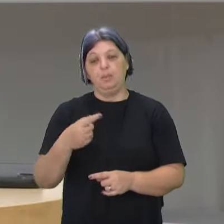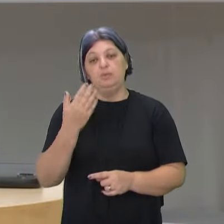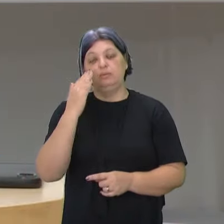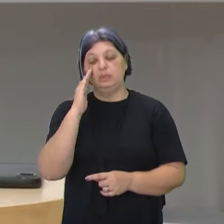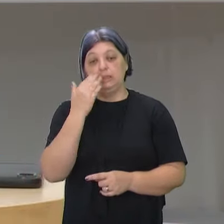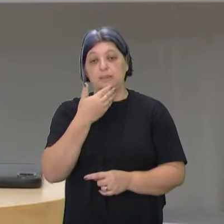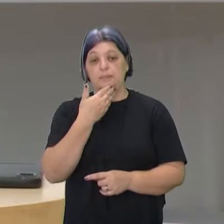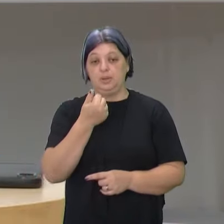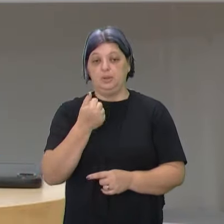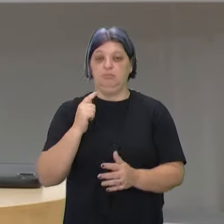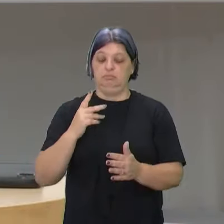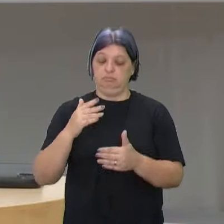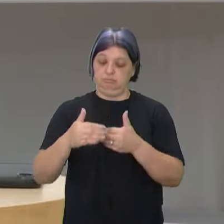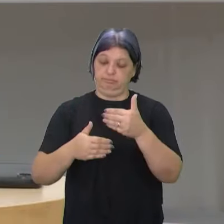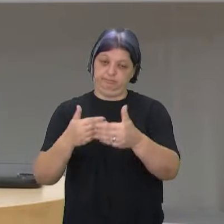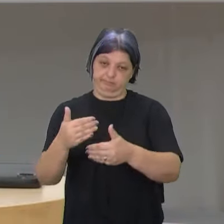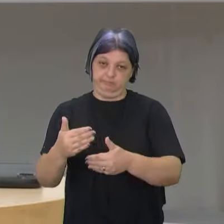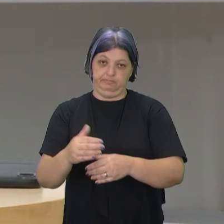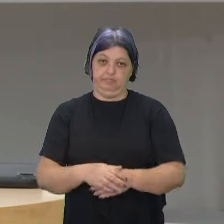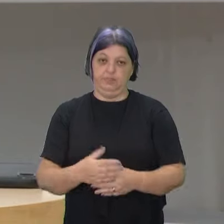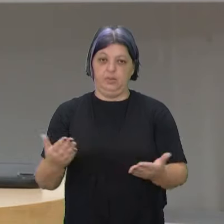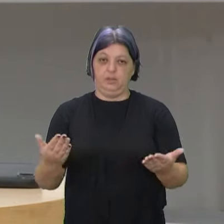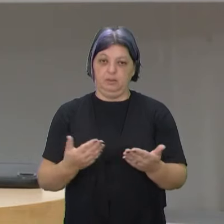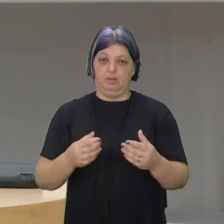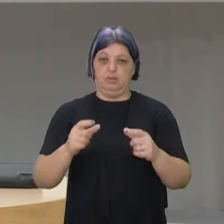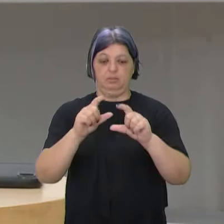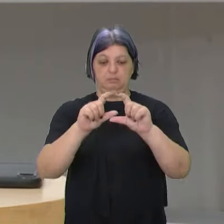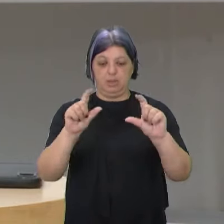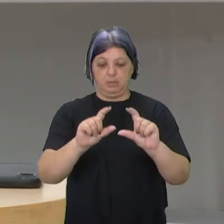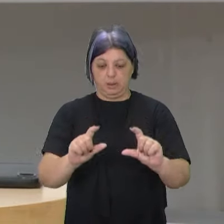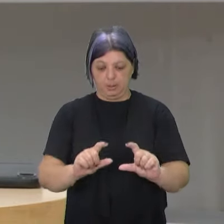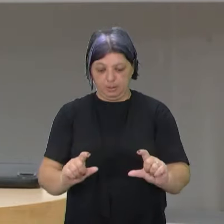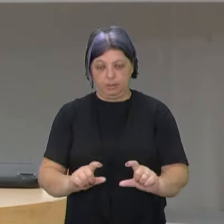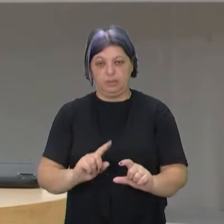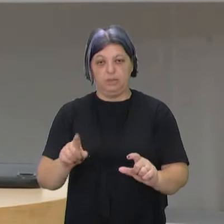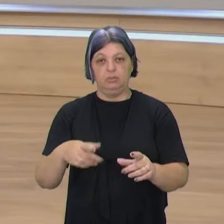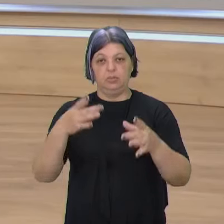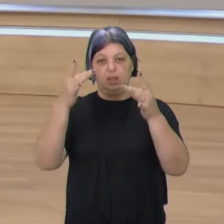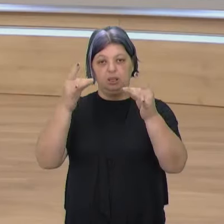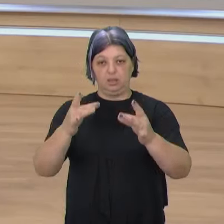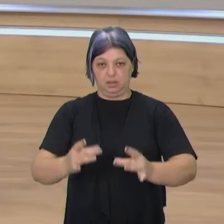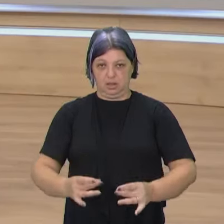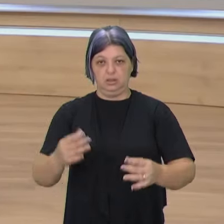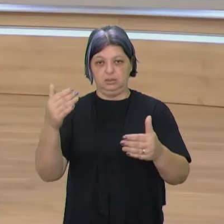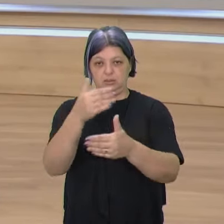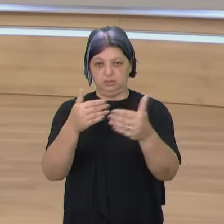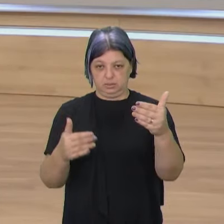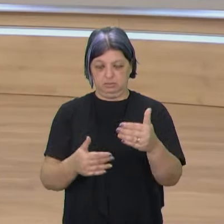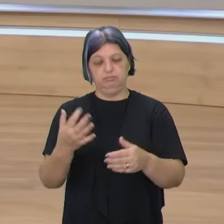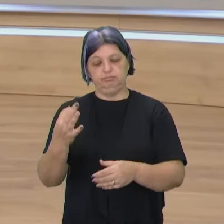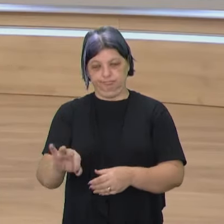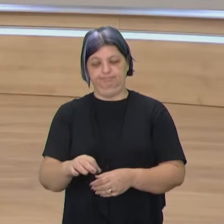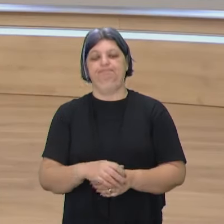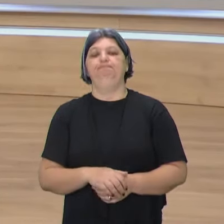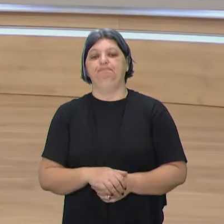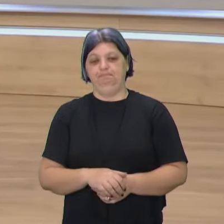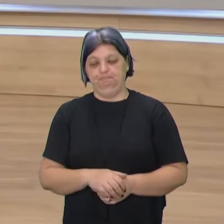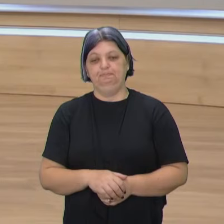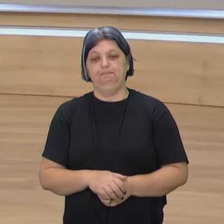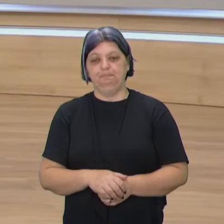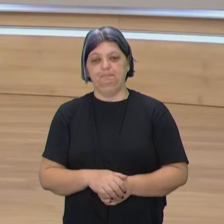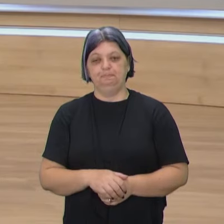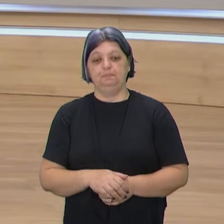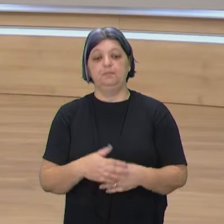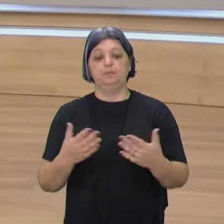melhor, passo a passo. Agora a gente vai ver esses boxes um pouco mais detalhados nos slides, certo, Vanderlei? Certo, Gisele, muito bem. Agora